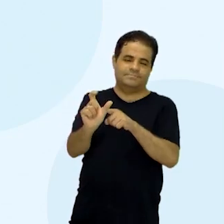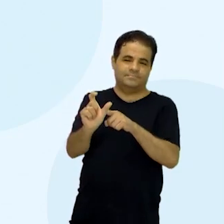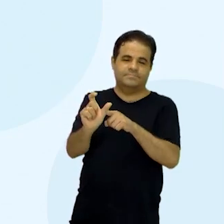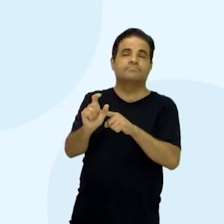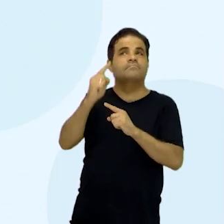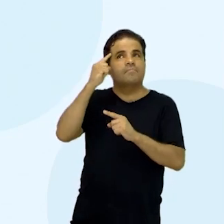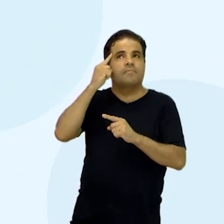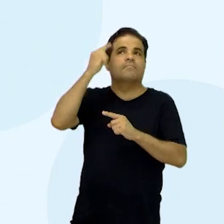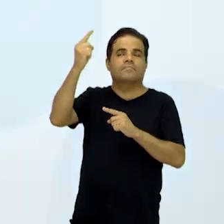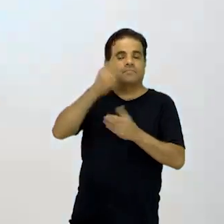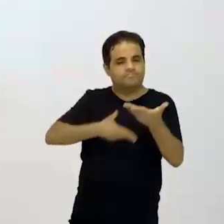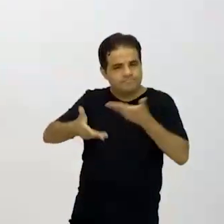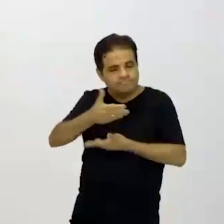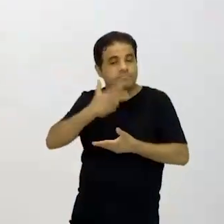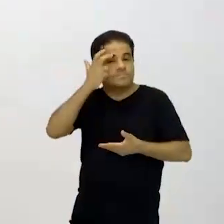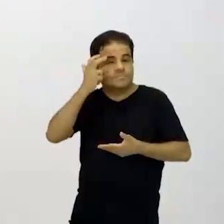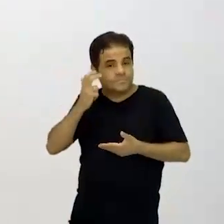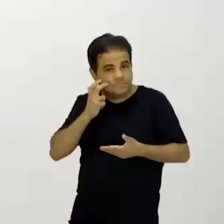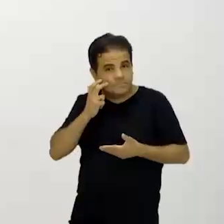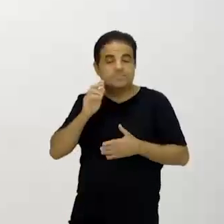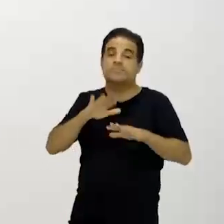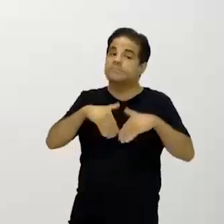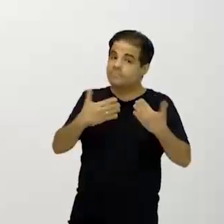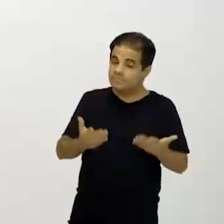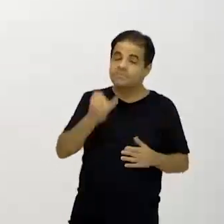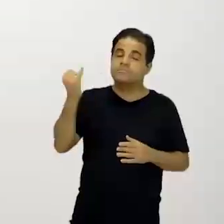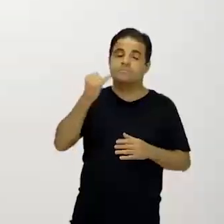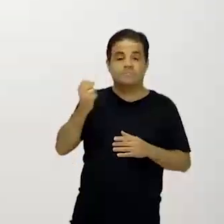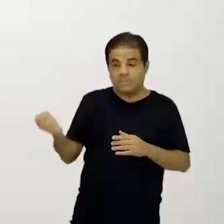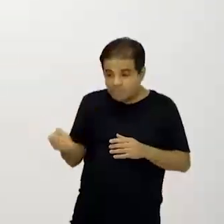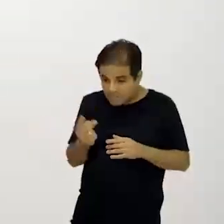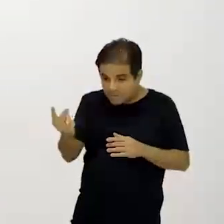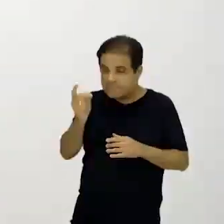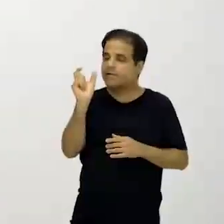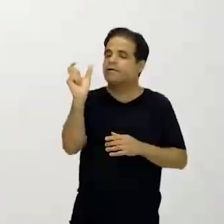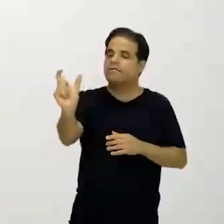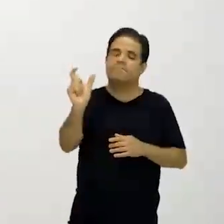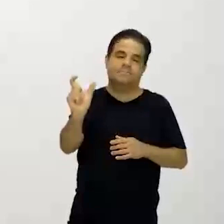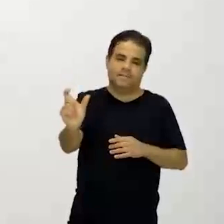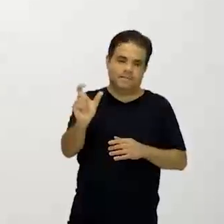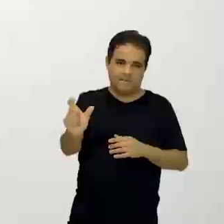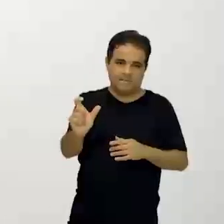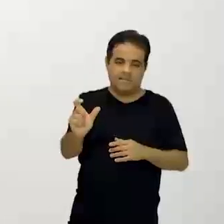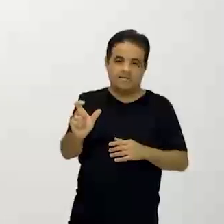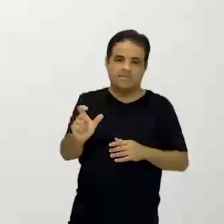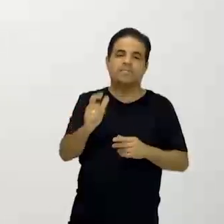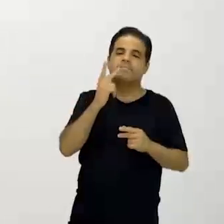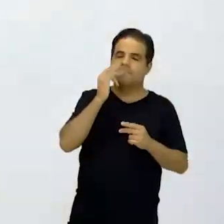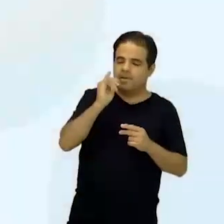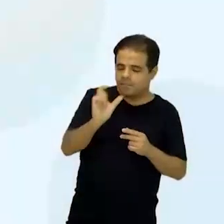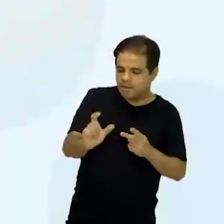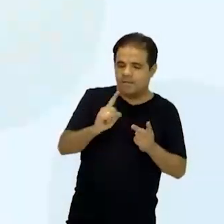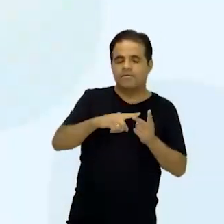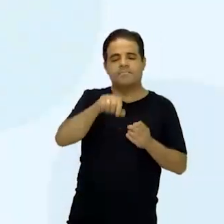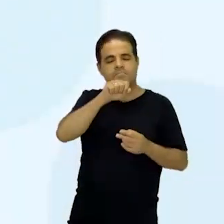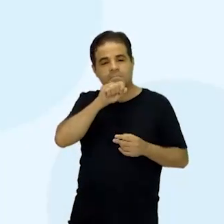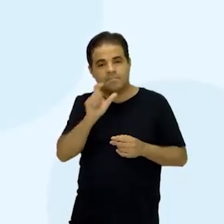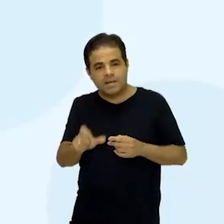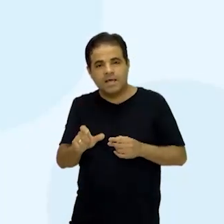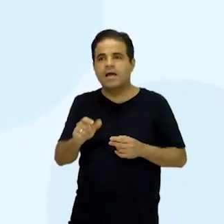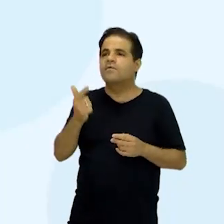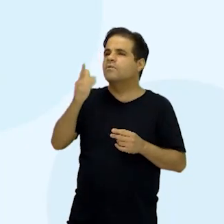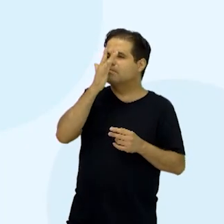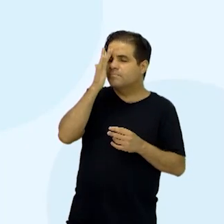a intenção de resgatar a cultura, mas a importância de valorizar a palavra, né? Pai, palavra, mãe, palavra, alguém me